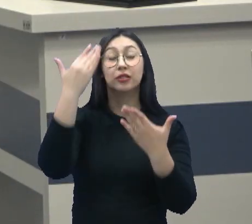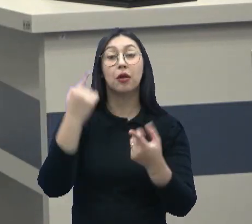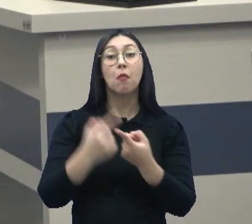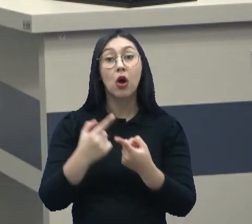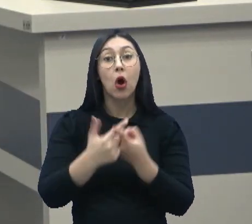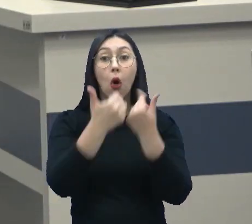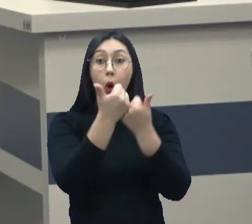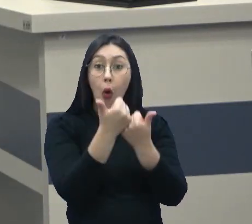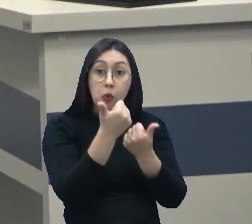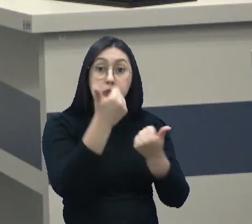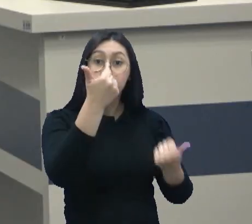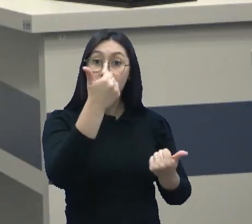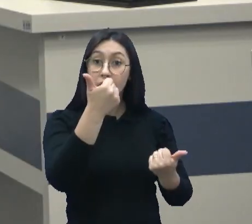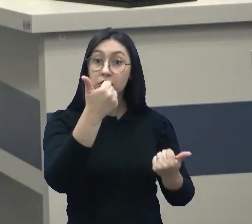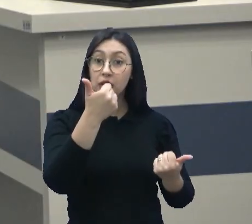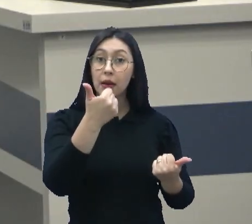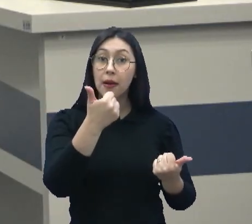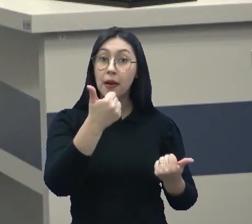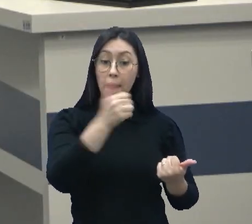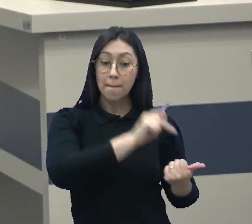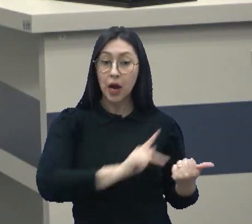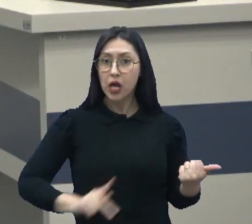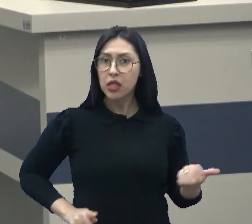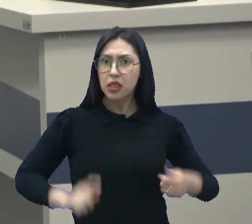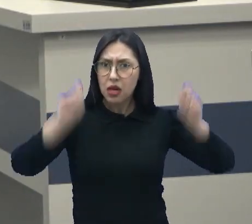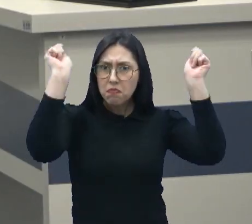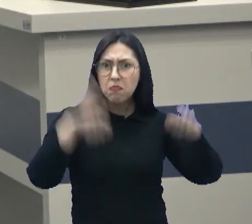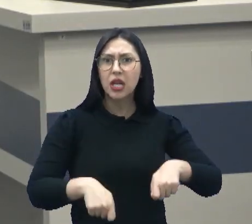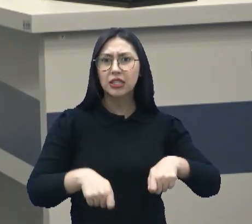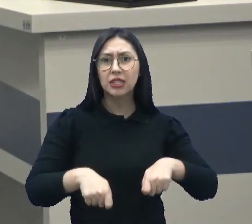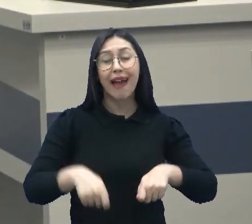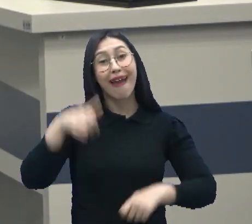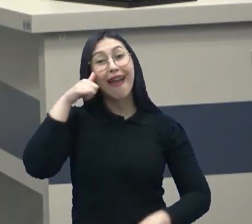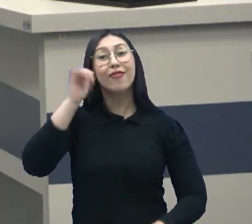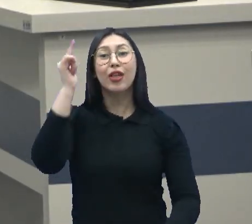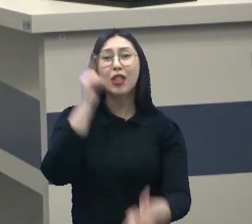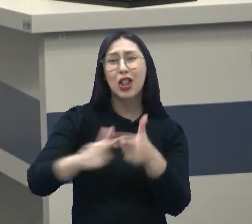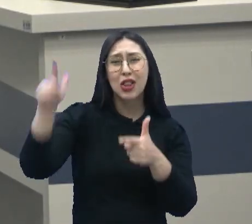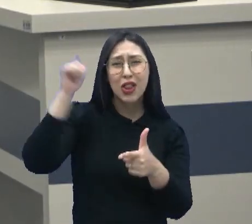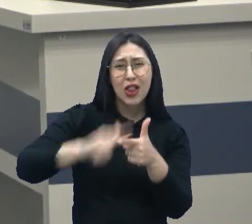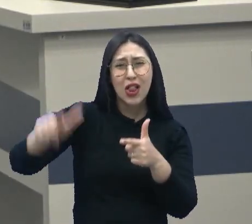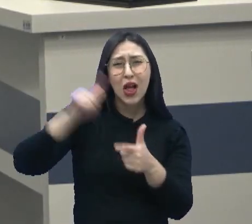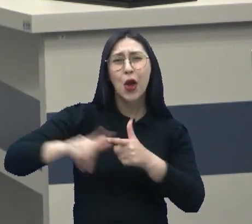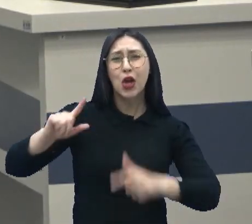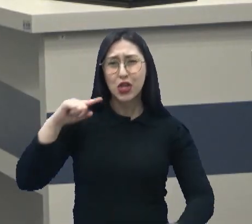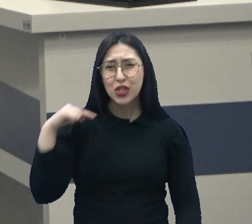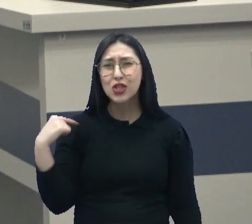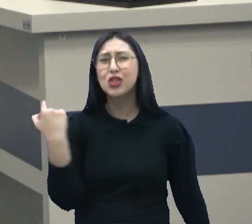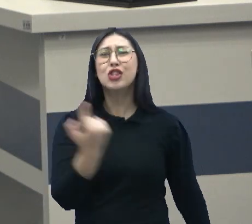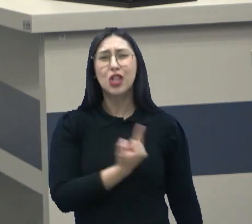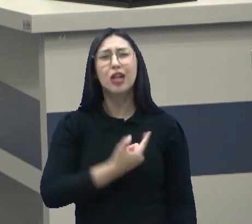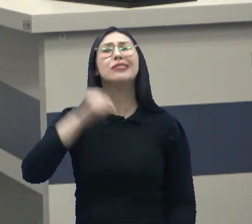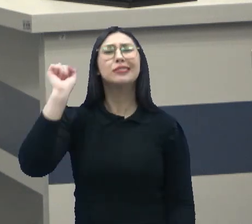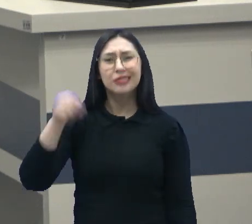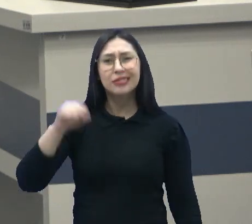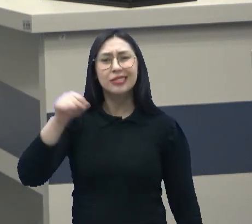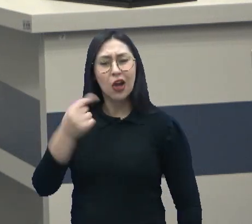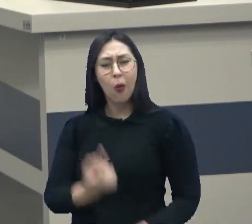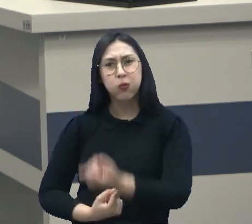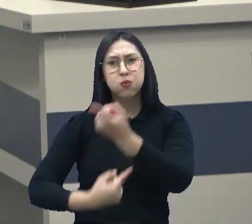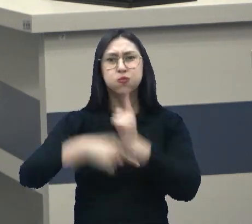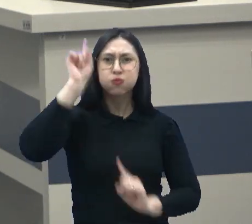vice-presidente competente que está evitando a retaliação, e nós vamos, sim, dar a volta por